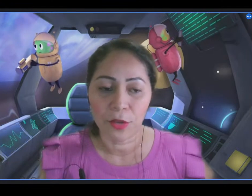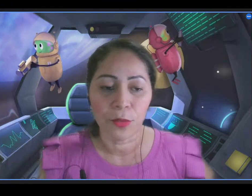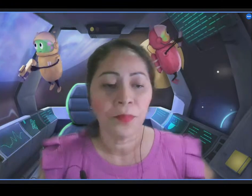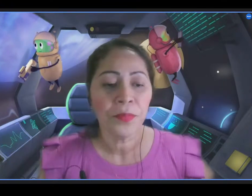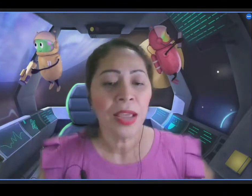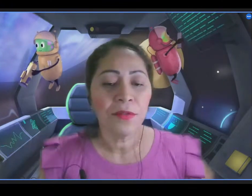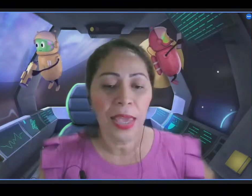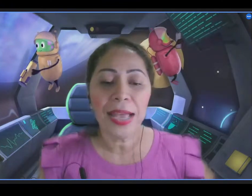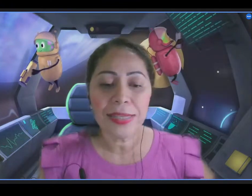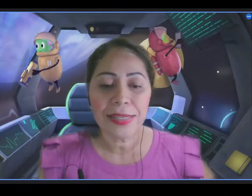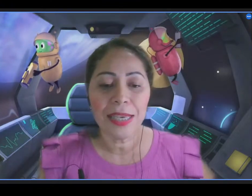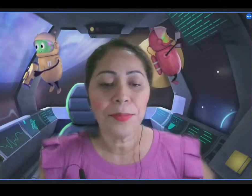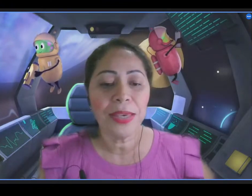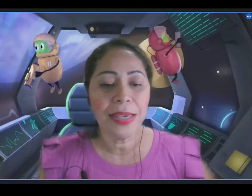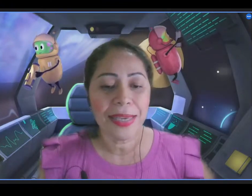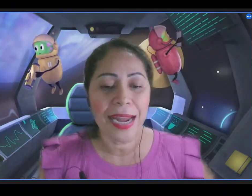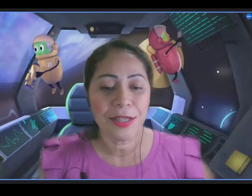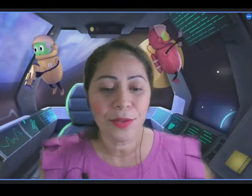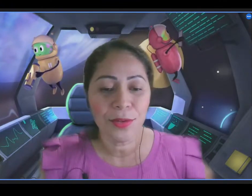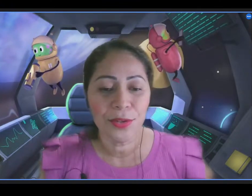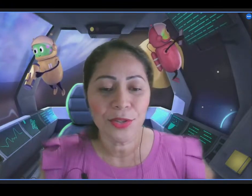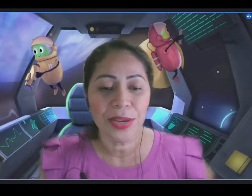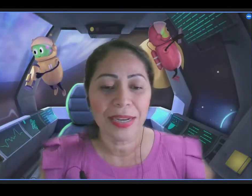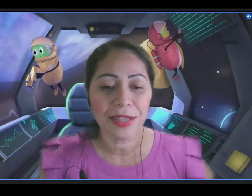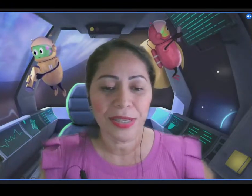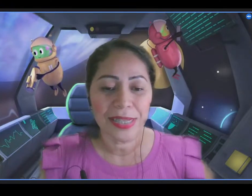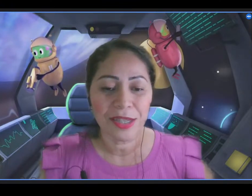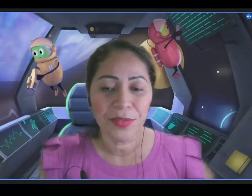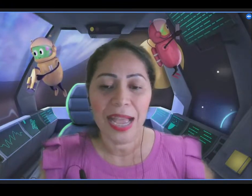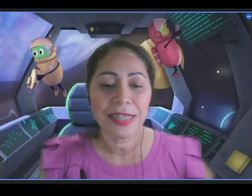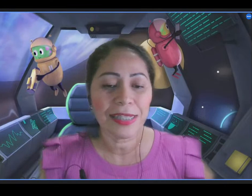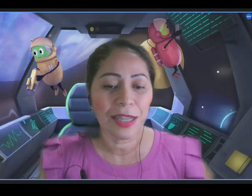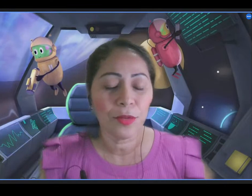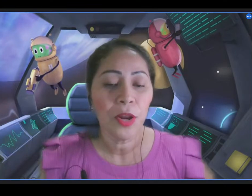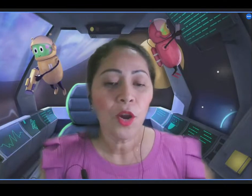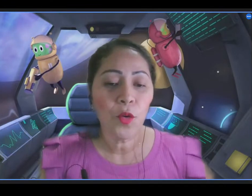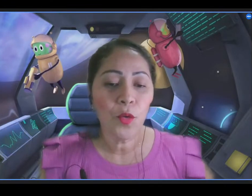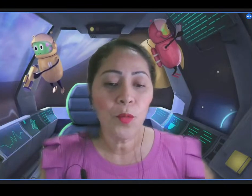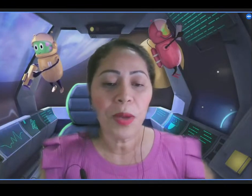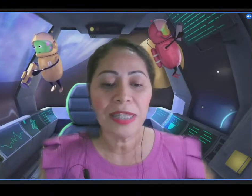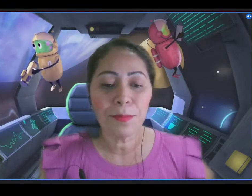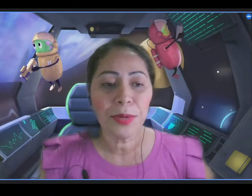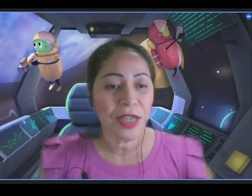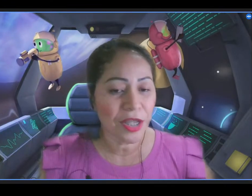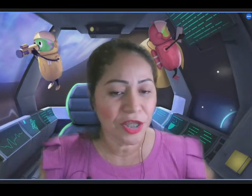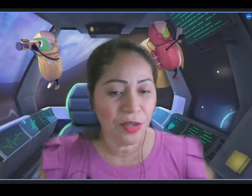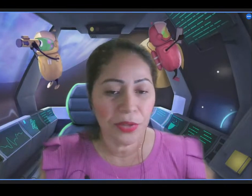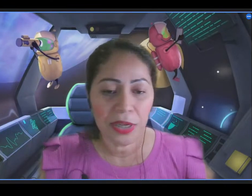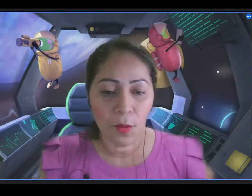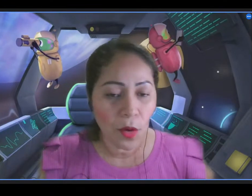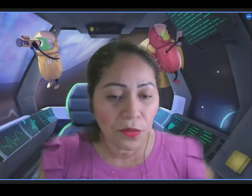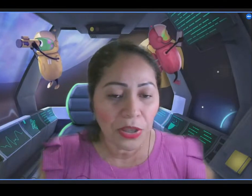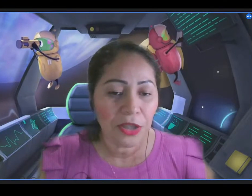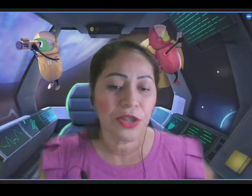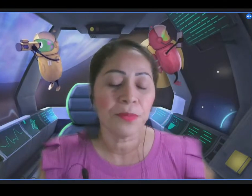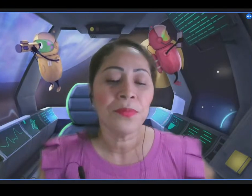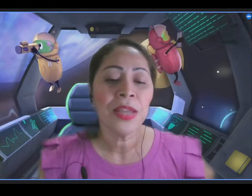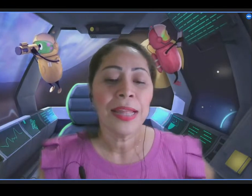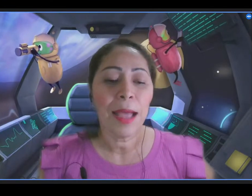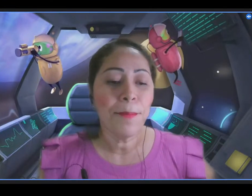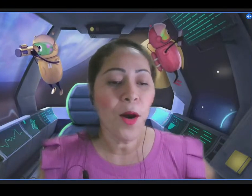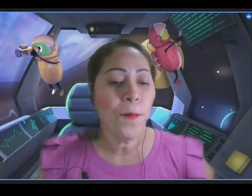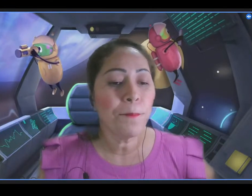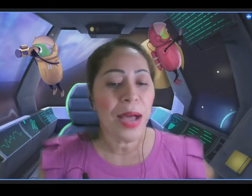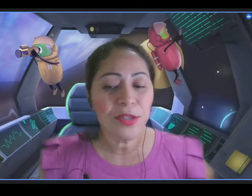questionamento. Venha, participe, ingresse conosco aí nas nossas atividades, sendo um participante ativo e não um ouvinte.